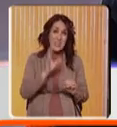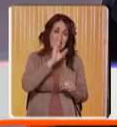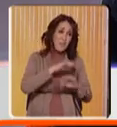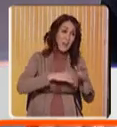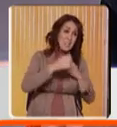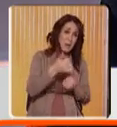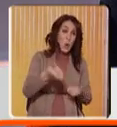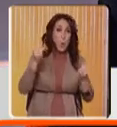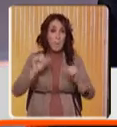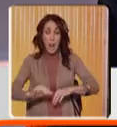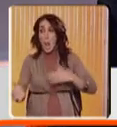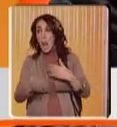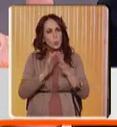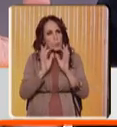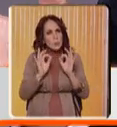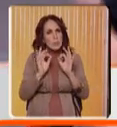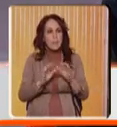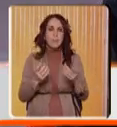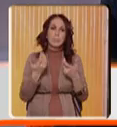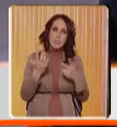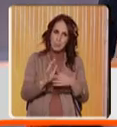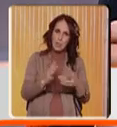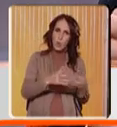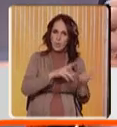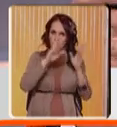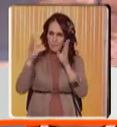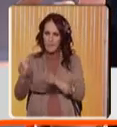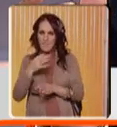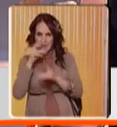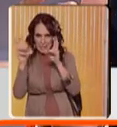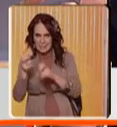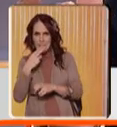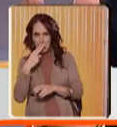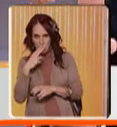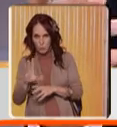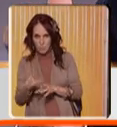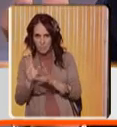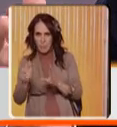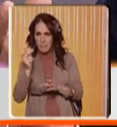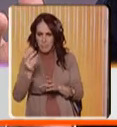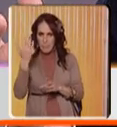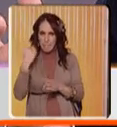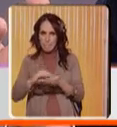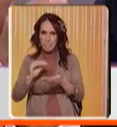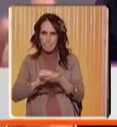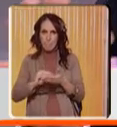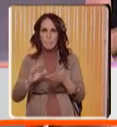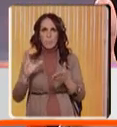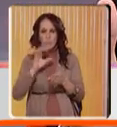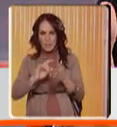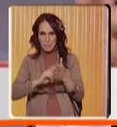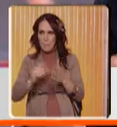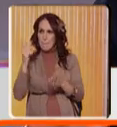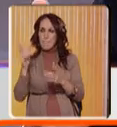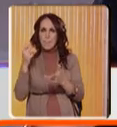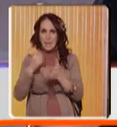que não faz mal. Eu tenho sempre alguma relutância em... Paqueiras, fugindo do nosso assunto, aqui há uns anos, a Secretaria de Estado da Agricultura americana pagava a